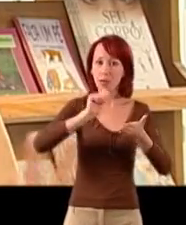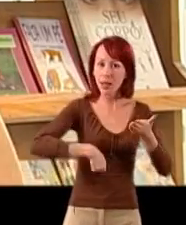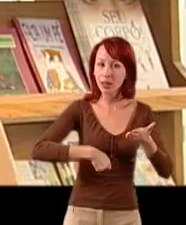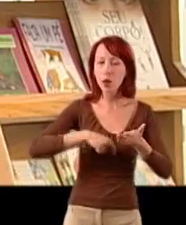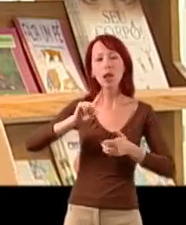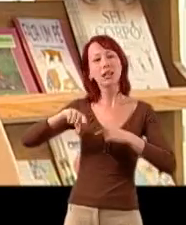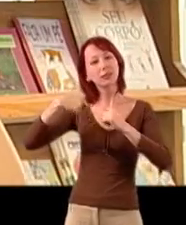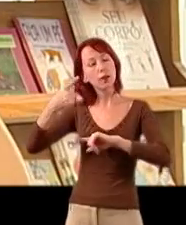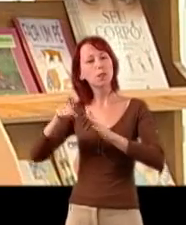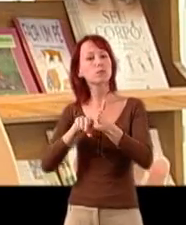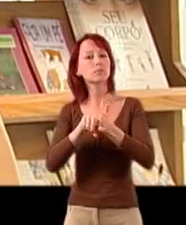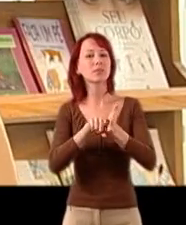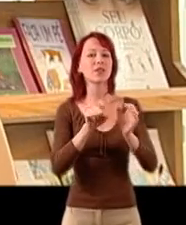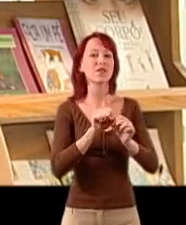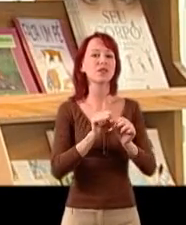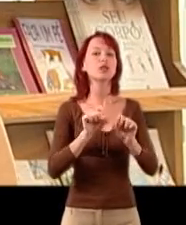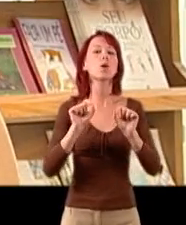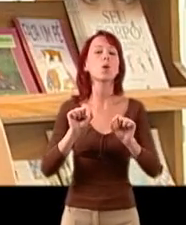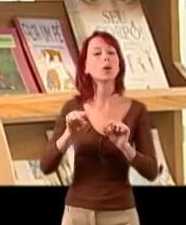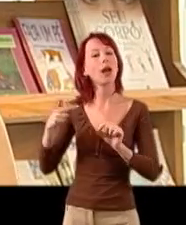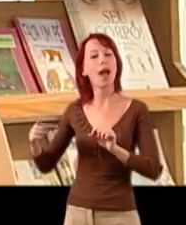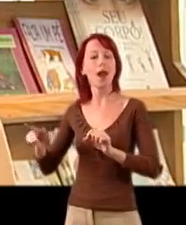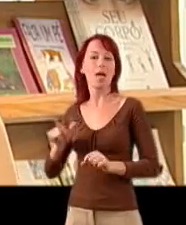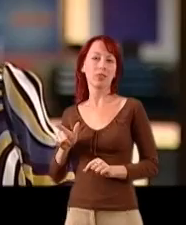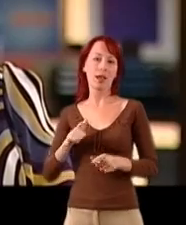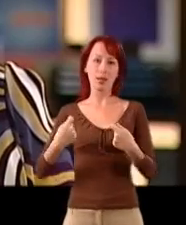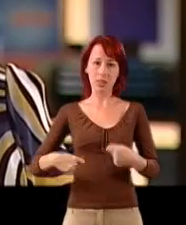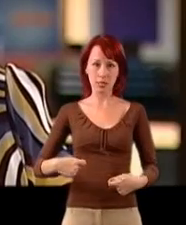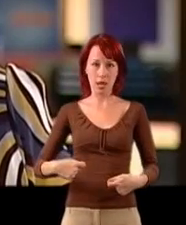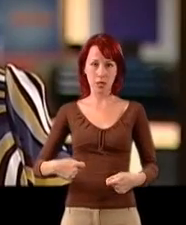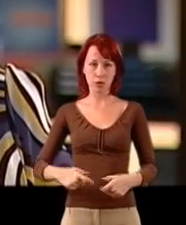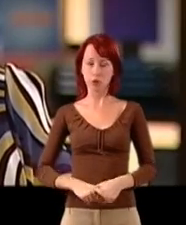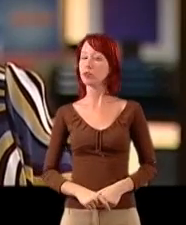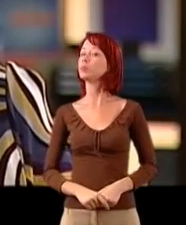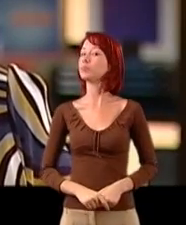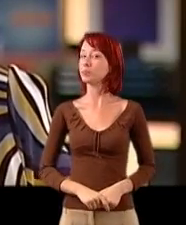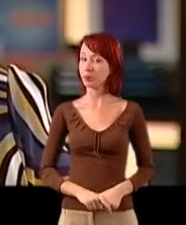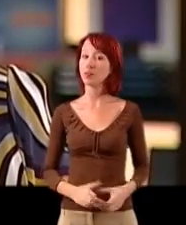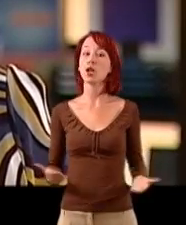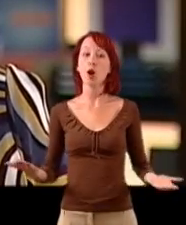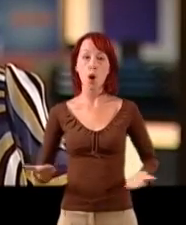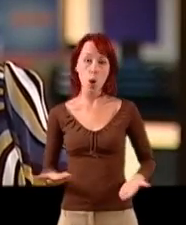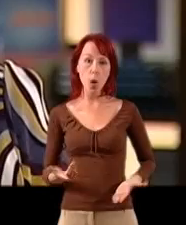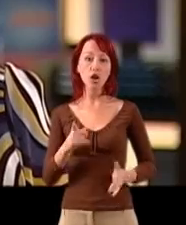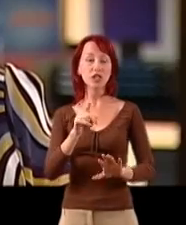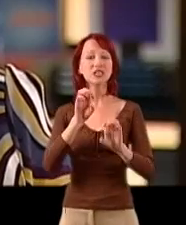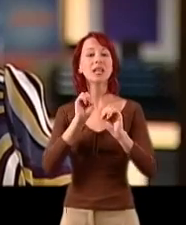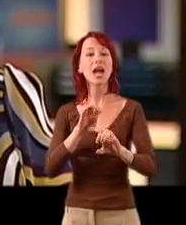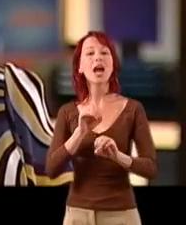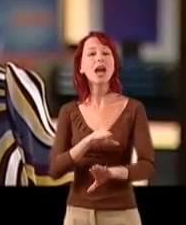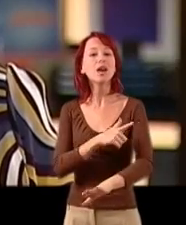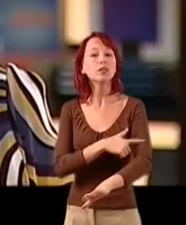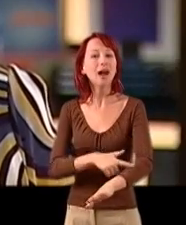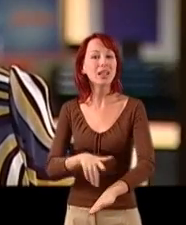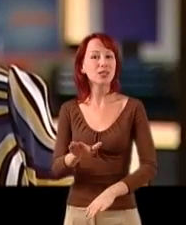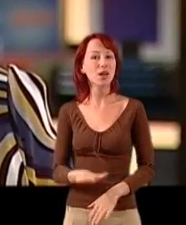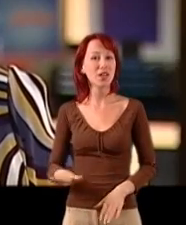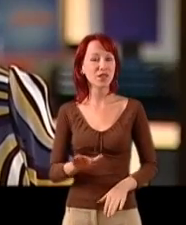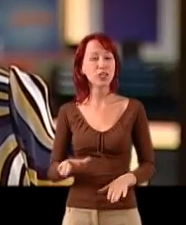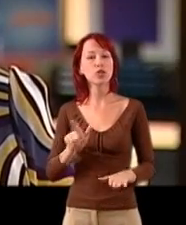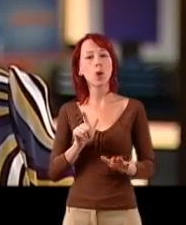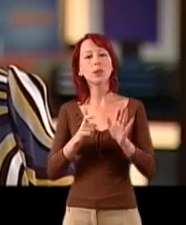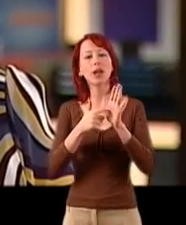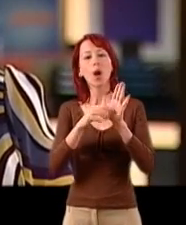toda criança que procura escola, independente da necessidade que ela tem. Então, hoje, a educação infantil, ela trabalha com o